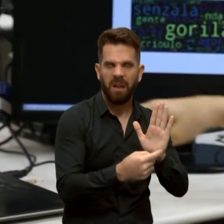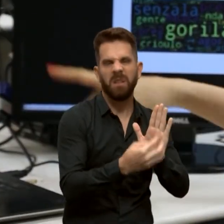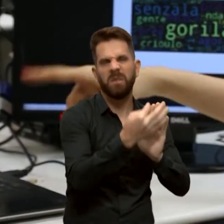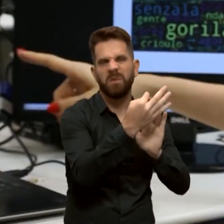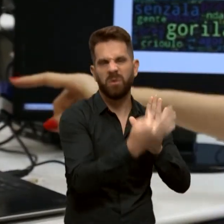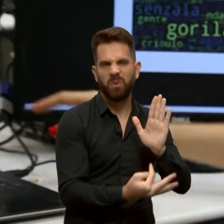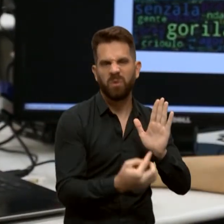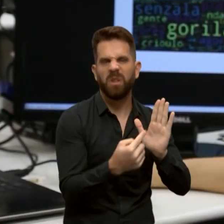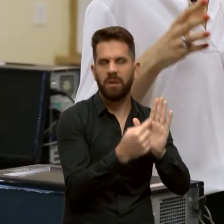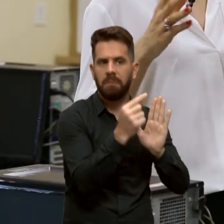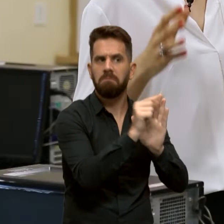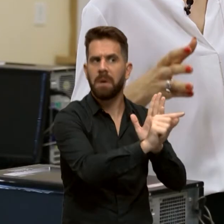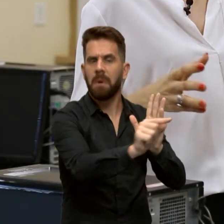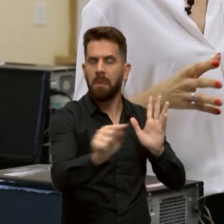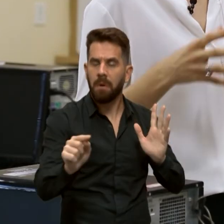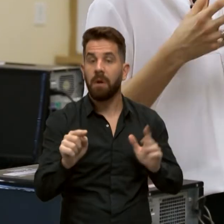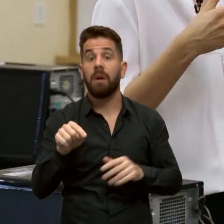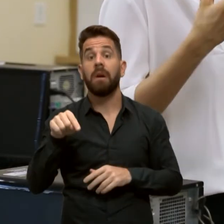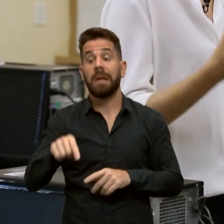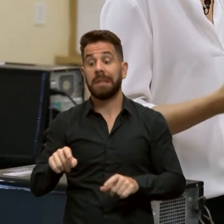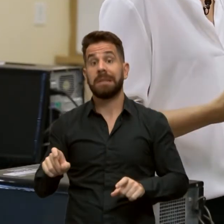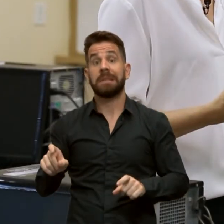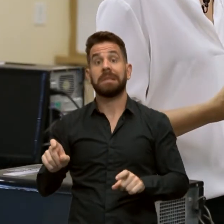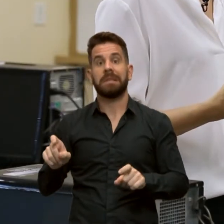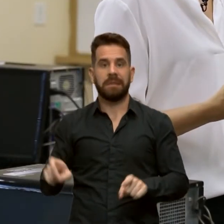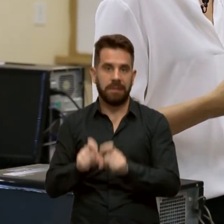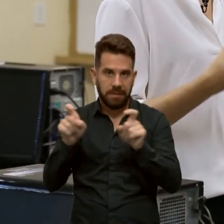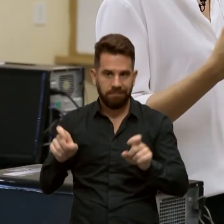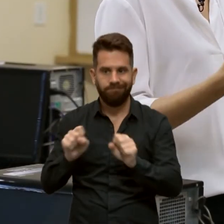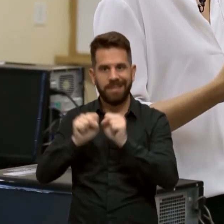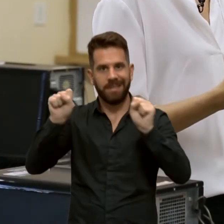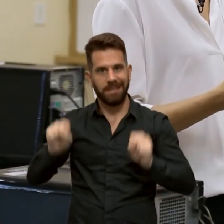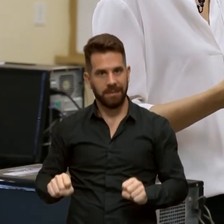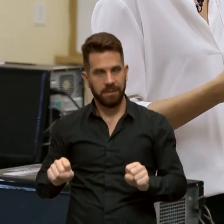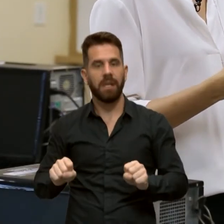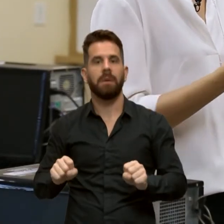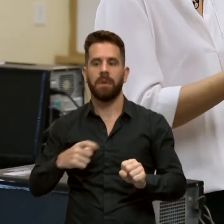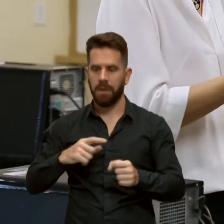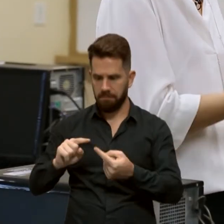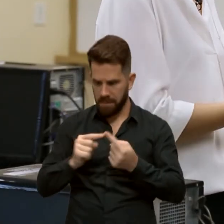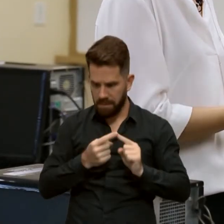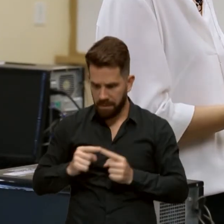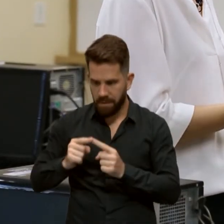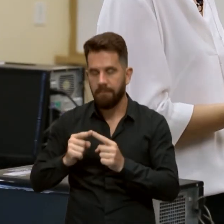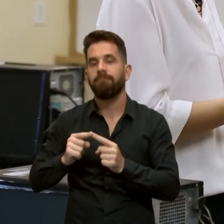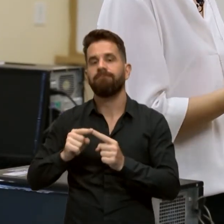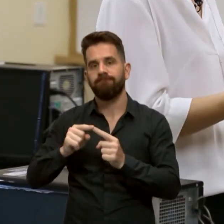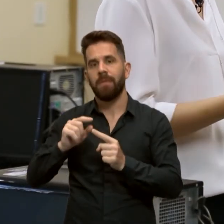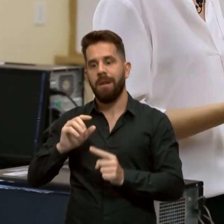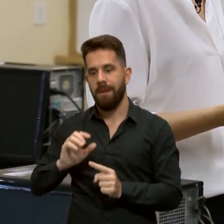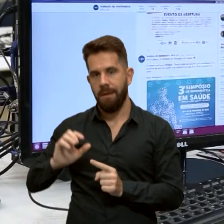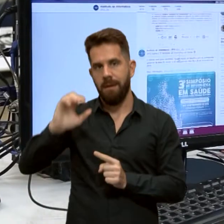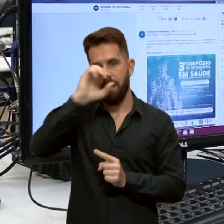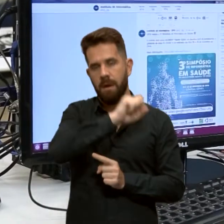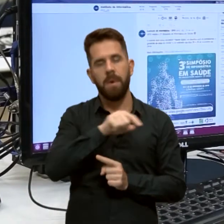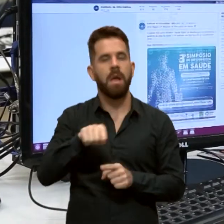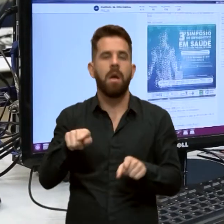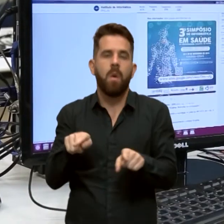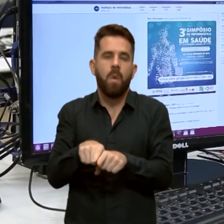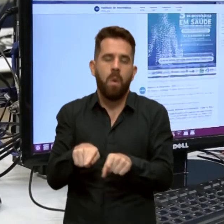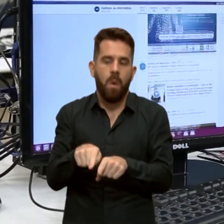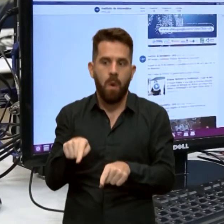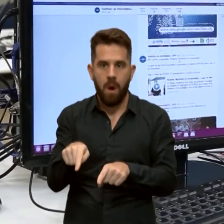vários algoritmos, ele consegue aprender o sentimento que está no treinamento, né?